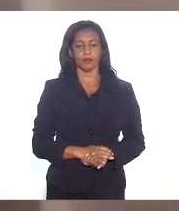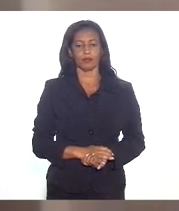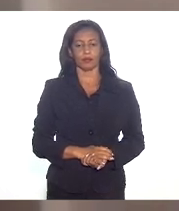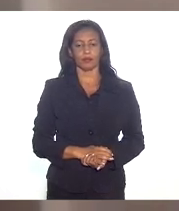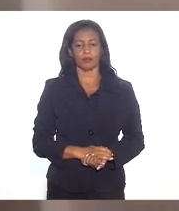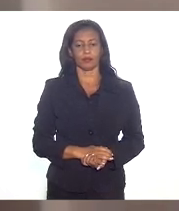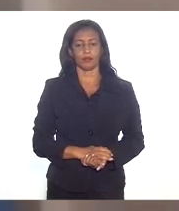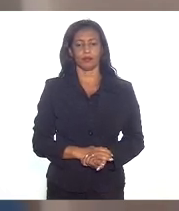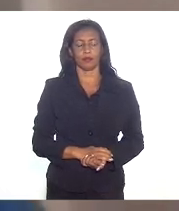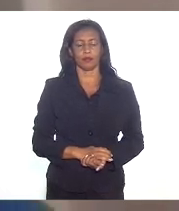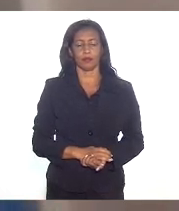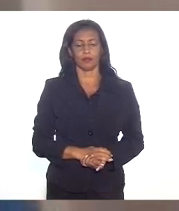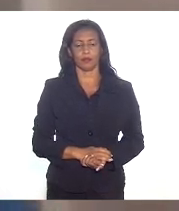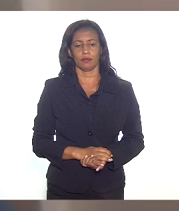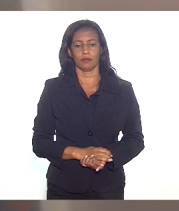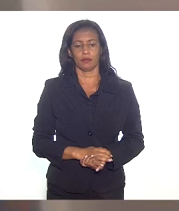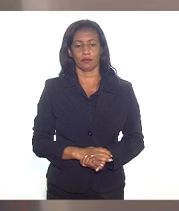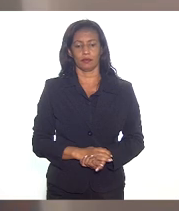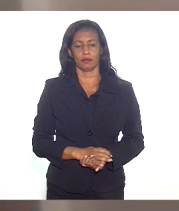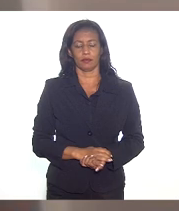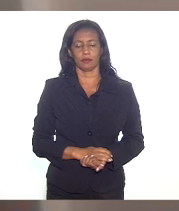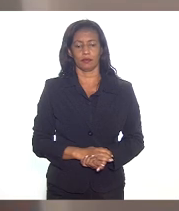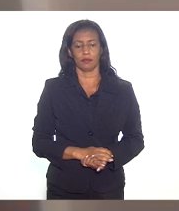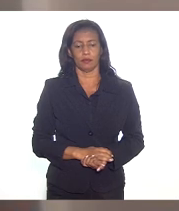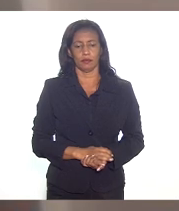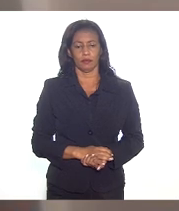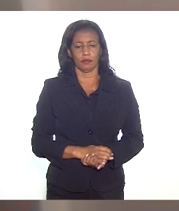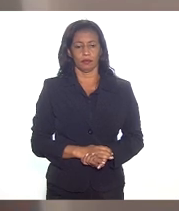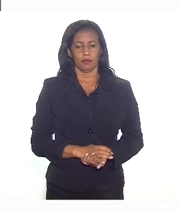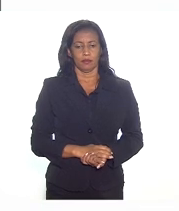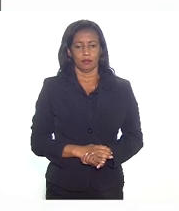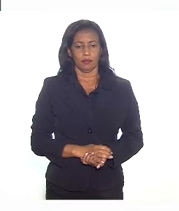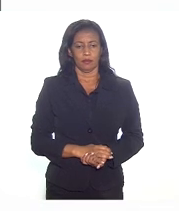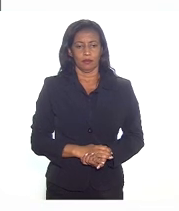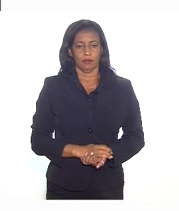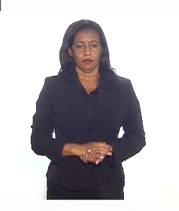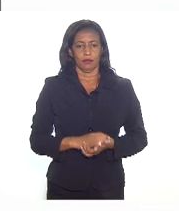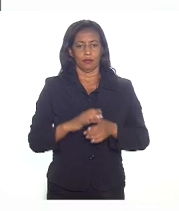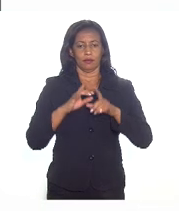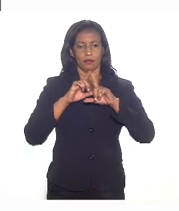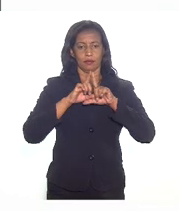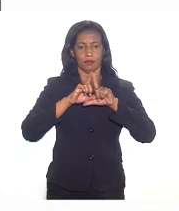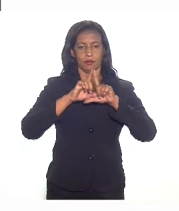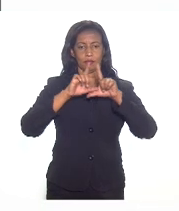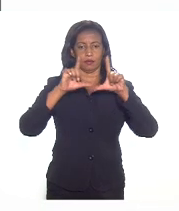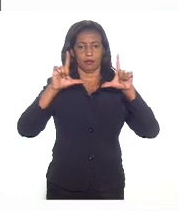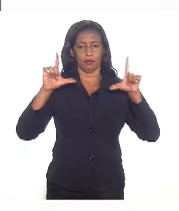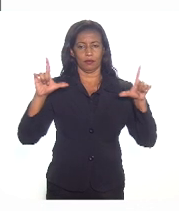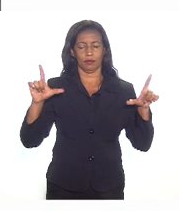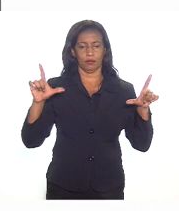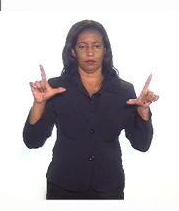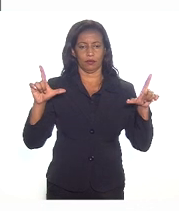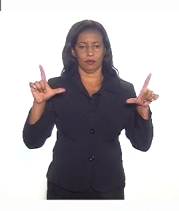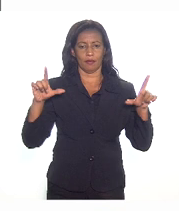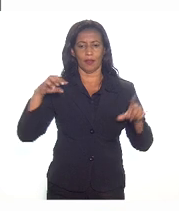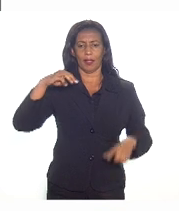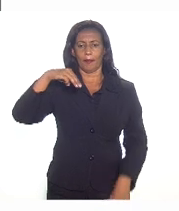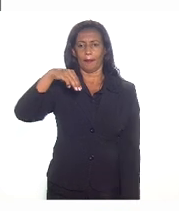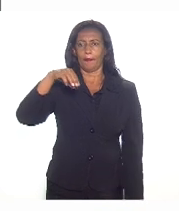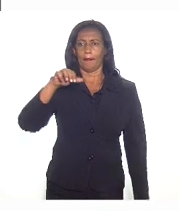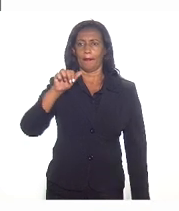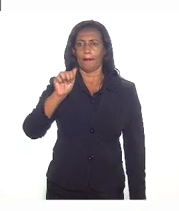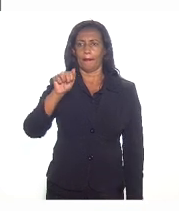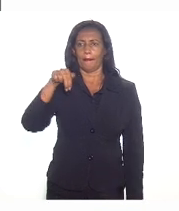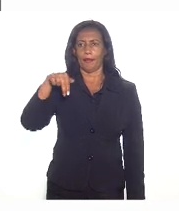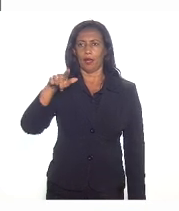Esse é o dado do alojamento. A gente vê, né? Que, na verdade, até ali Mangaratiba, né? Búzios,